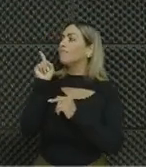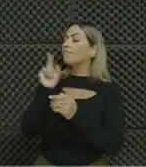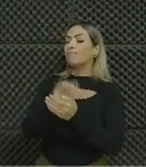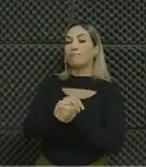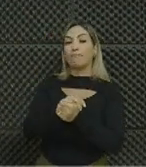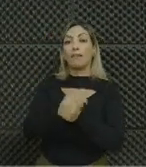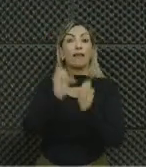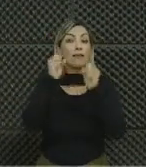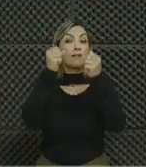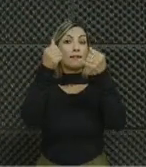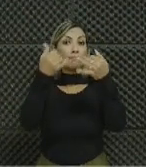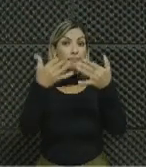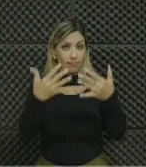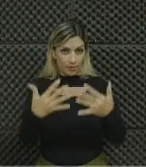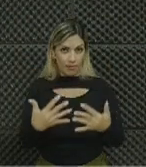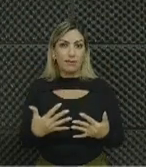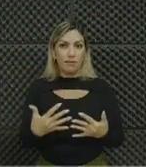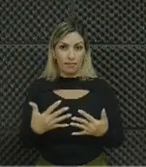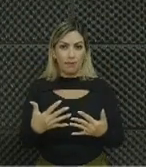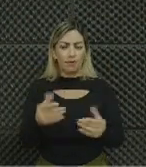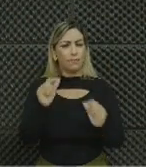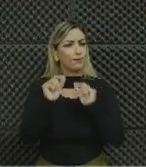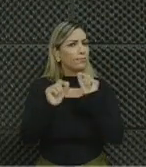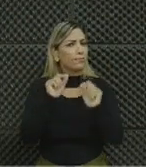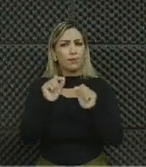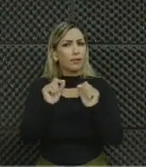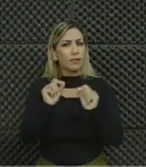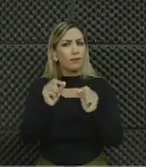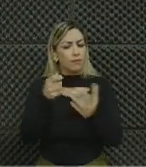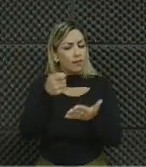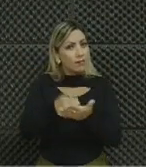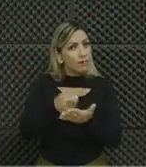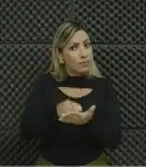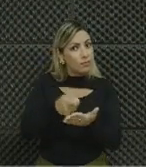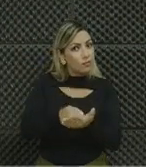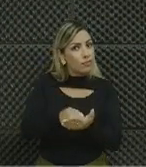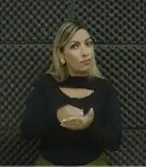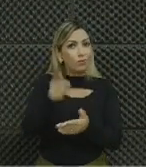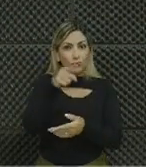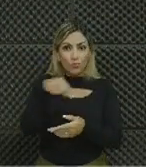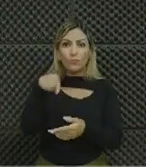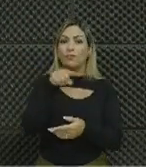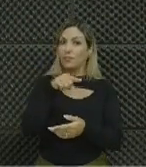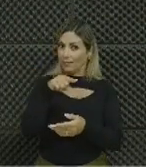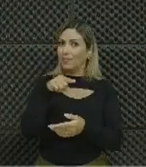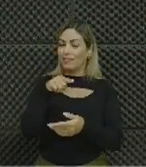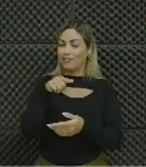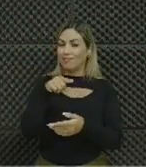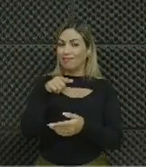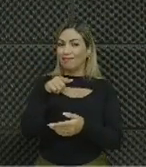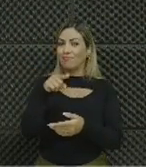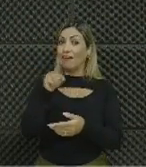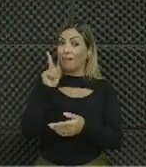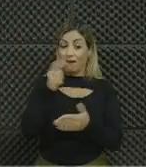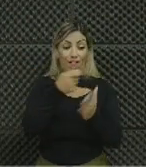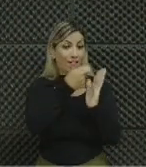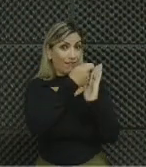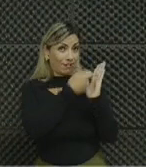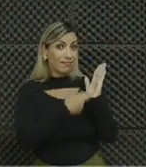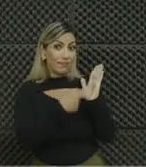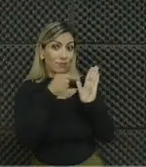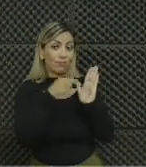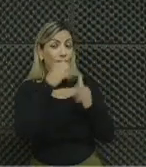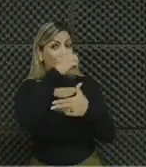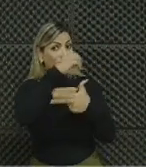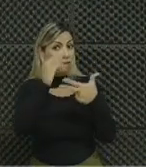uma explicação do que vai ser cobrado ou esperado de vocês lá na redação do